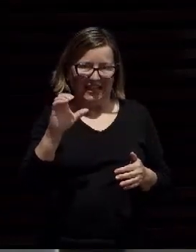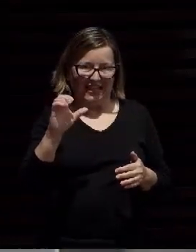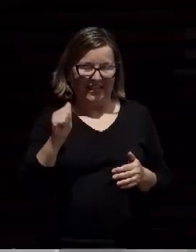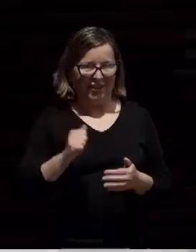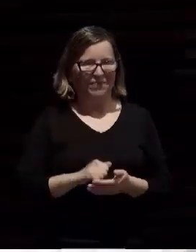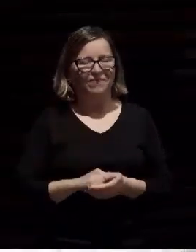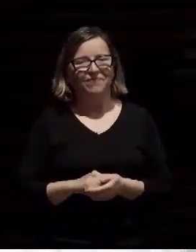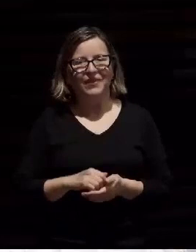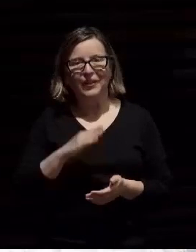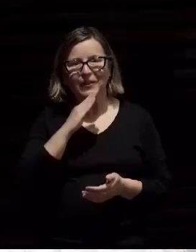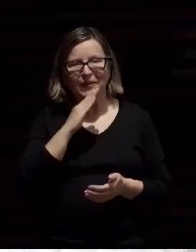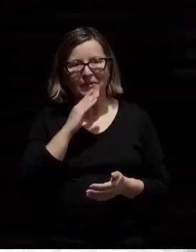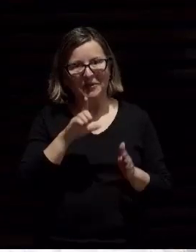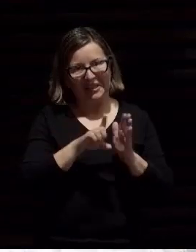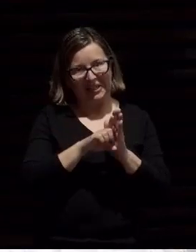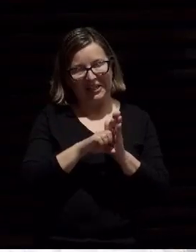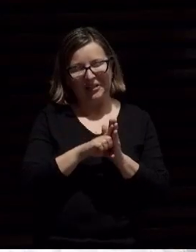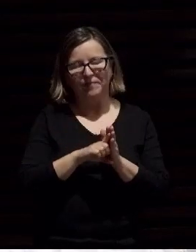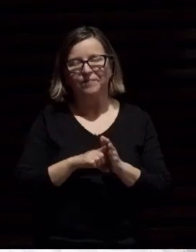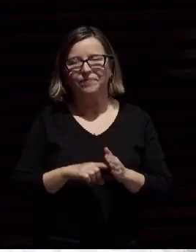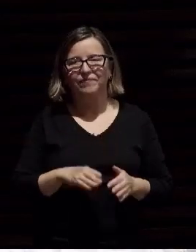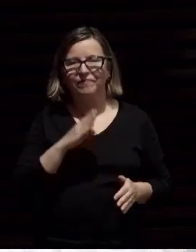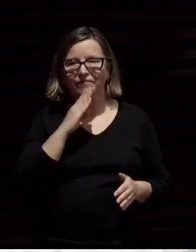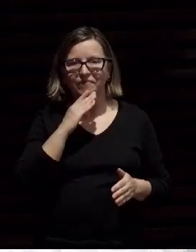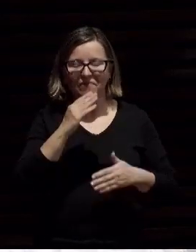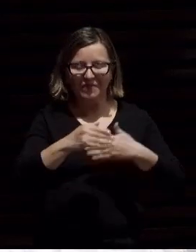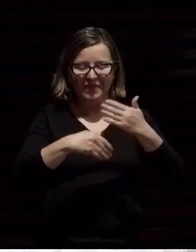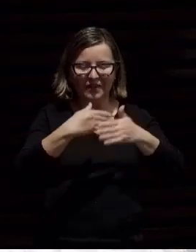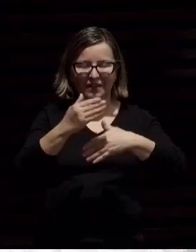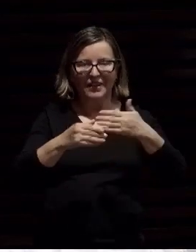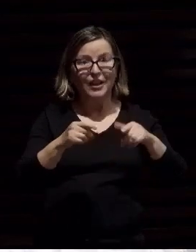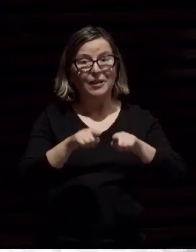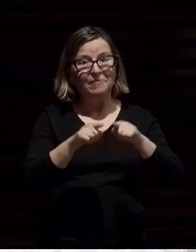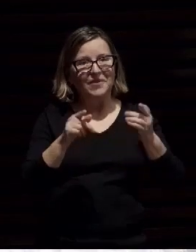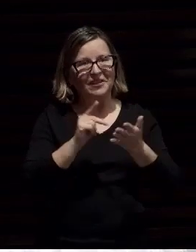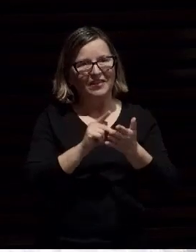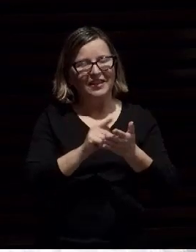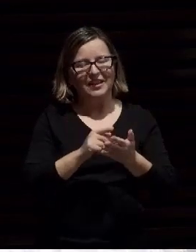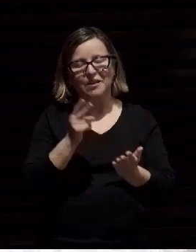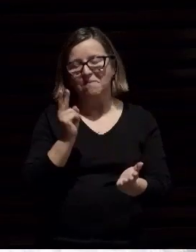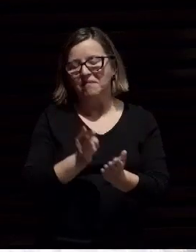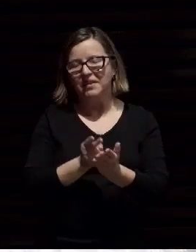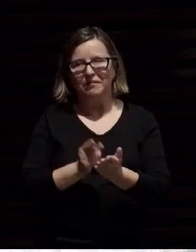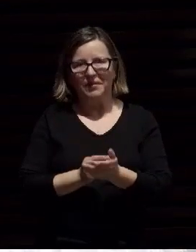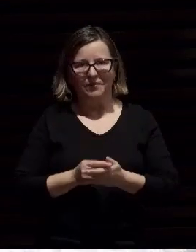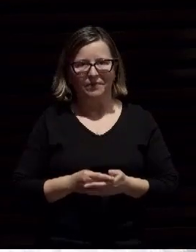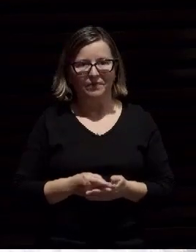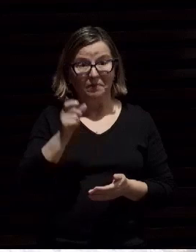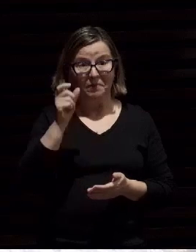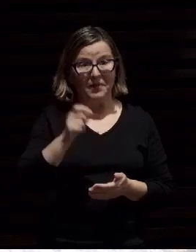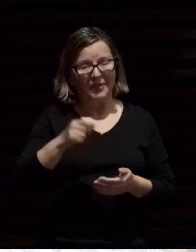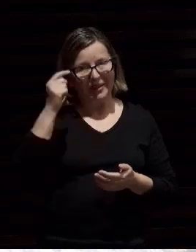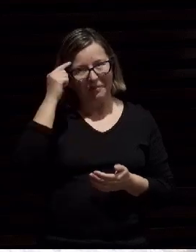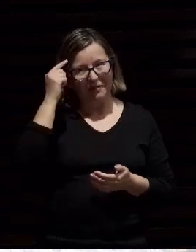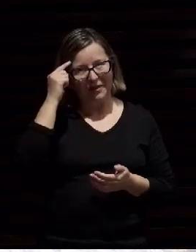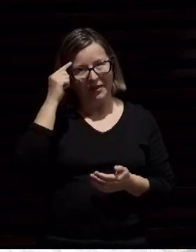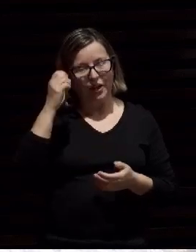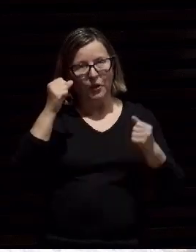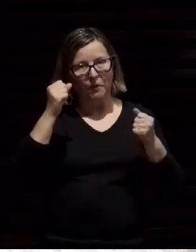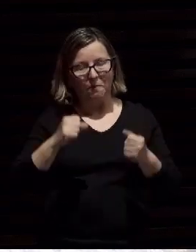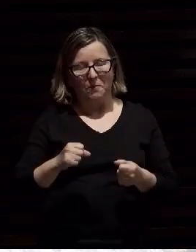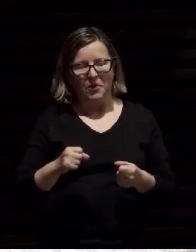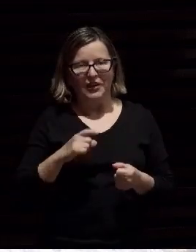O conhecimento evolui, mas a verdade é a mesma. Quem pensa que pode haver